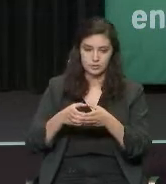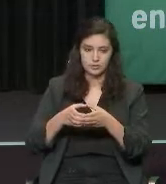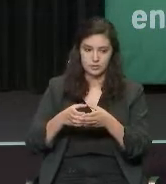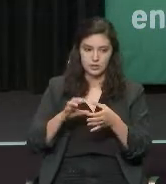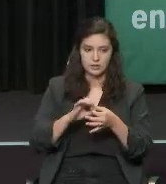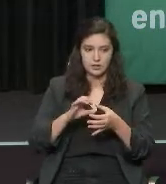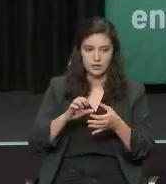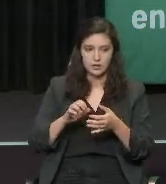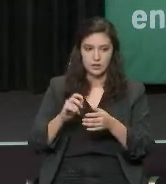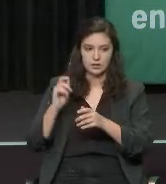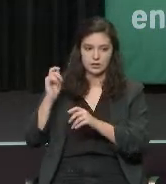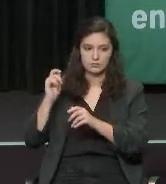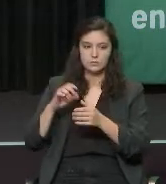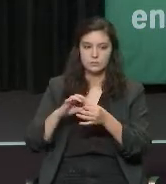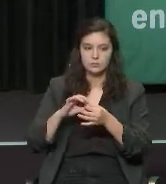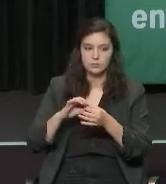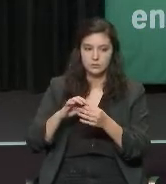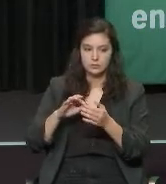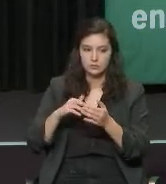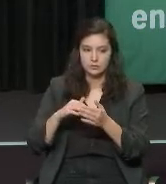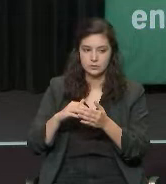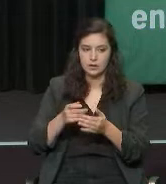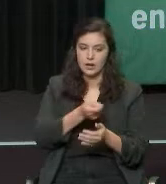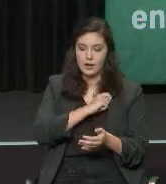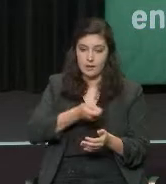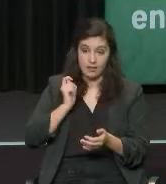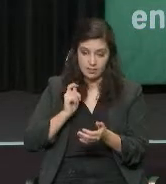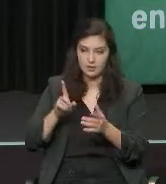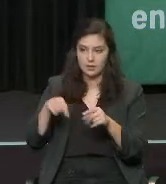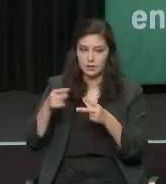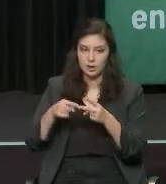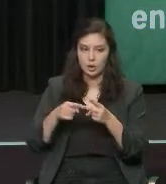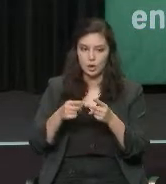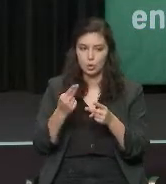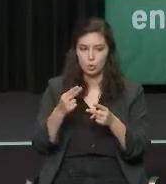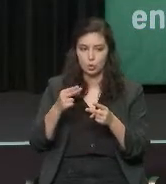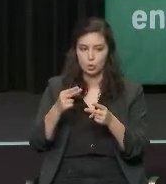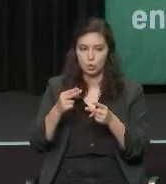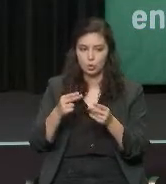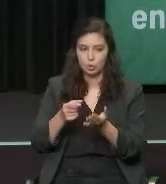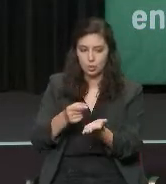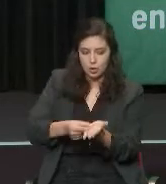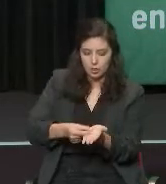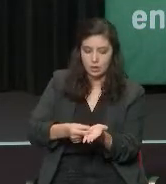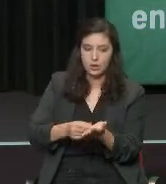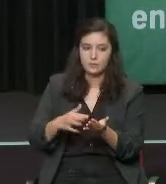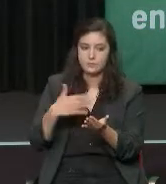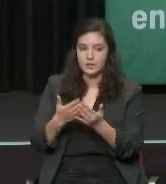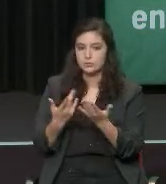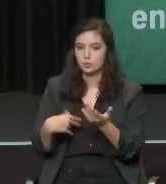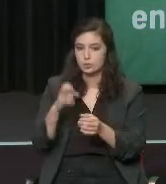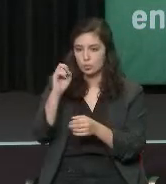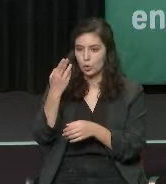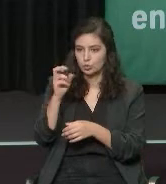a Agência Espacial Queniana e a Agência Espacial do Uganda e submetemos a nossa